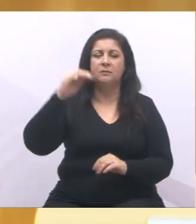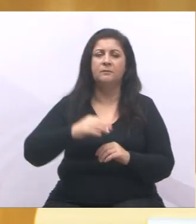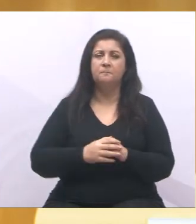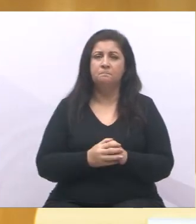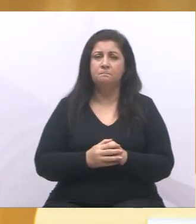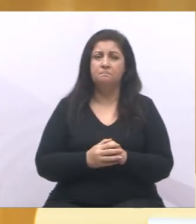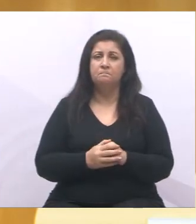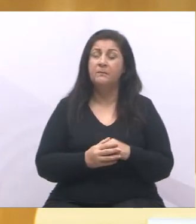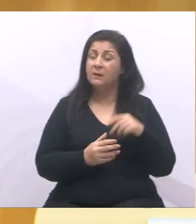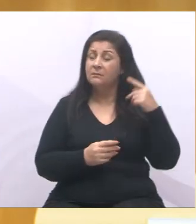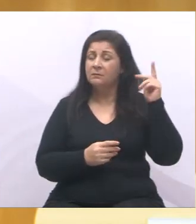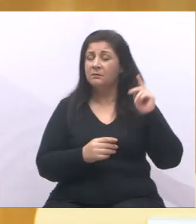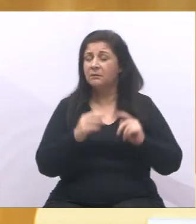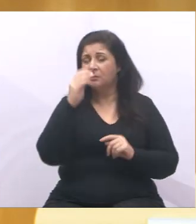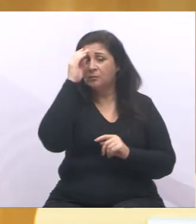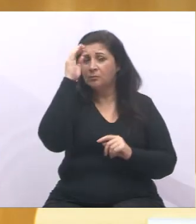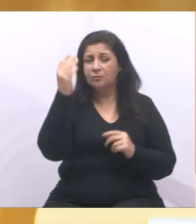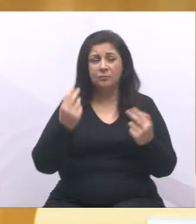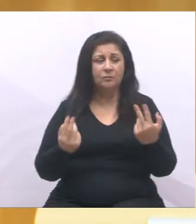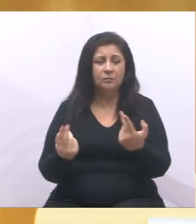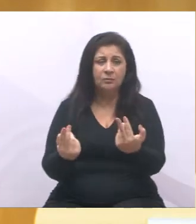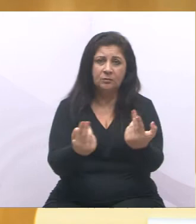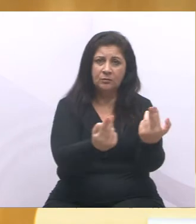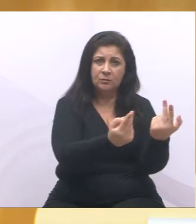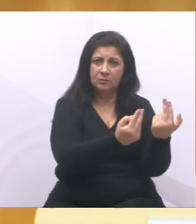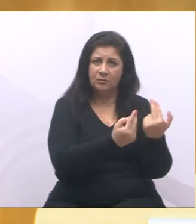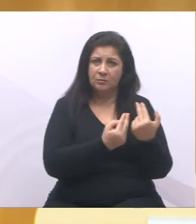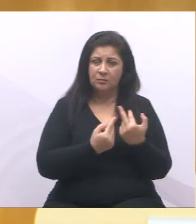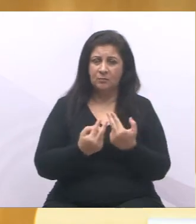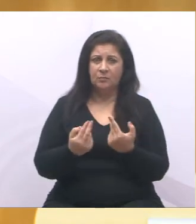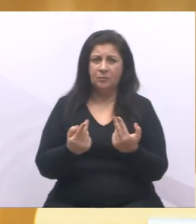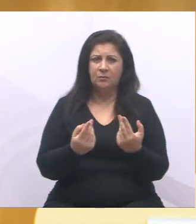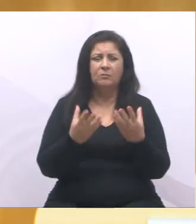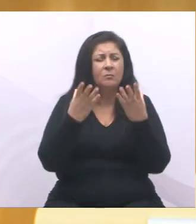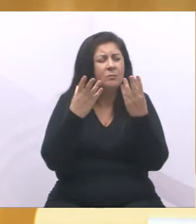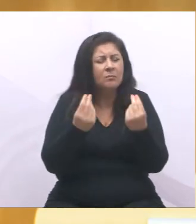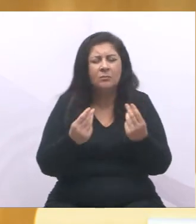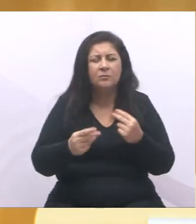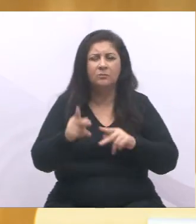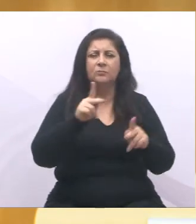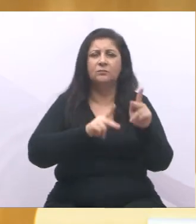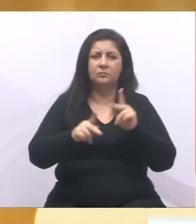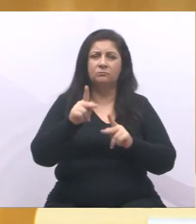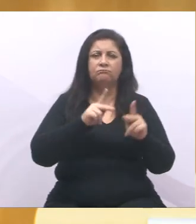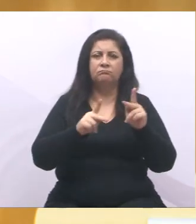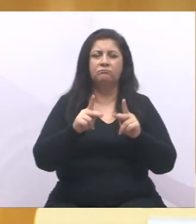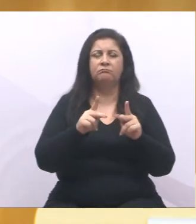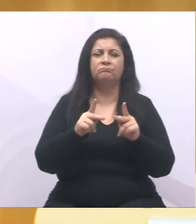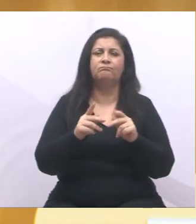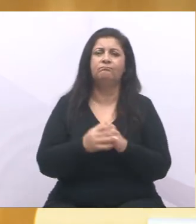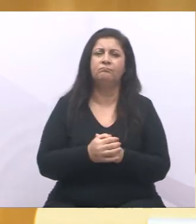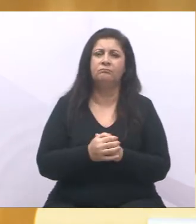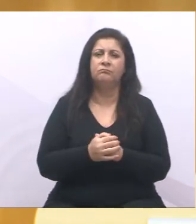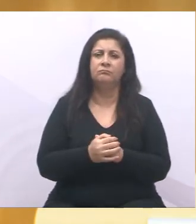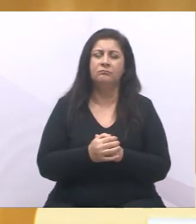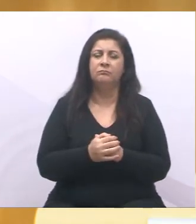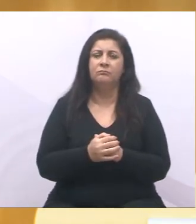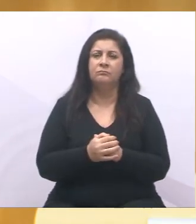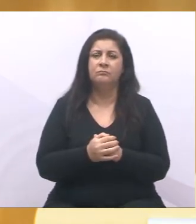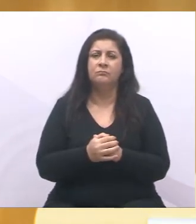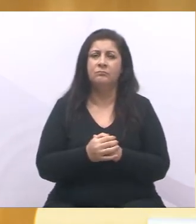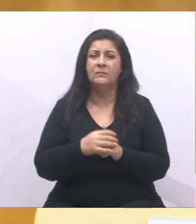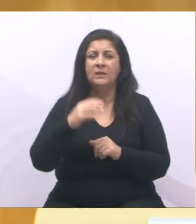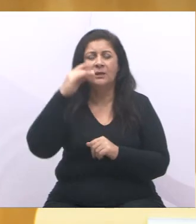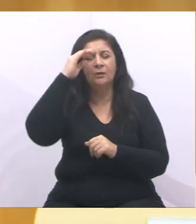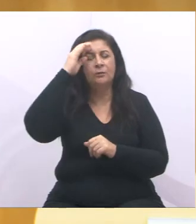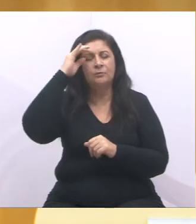sonho era o sonho de tantos outros, era o sonho de muitos, ouço dizer, eram os sonhos